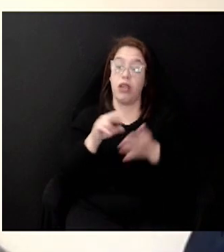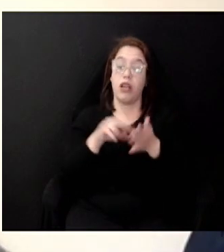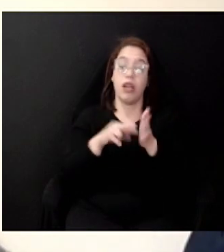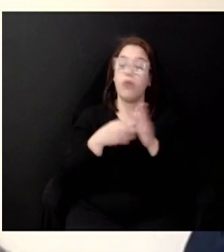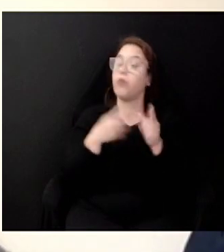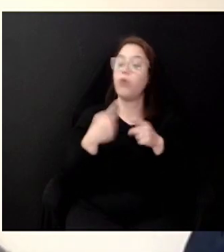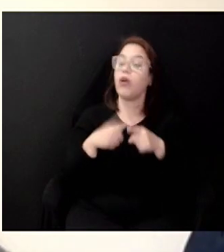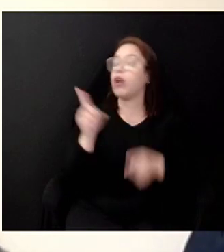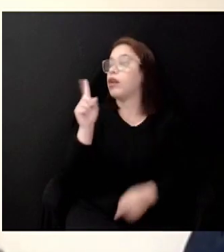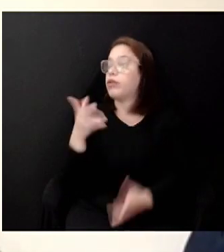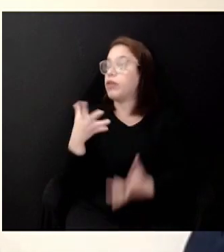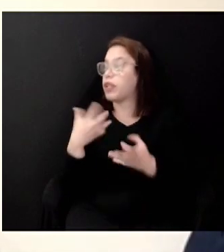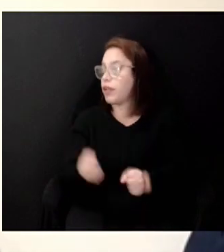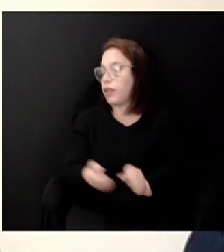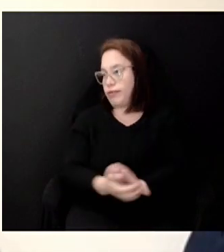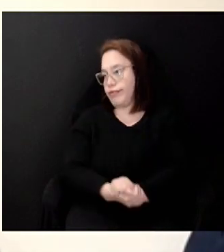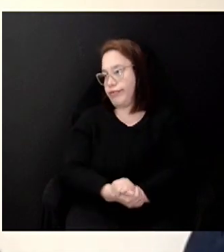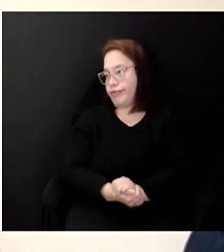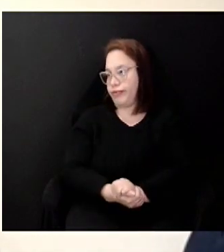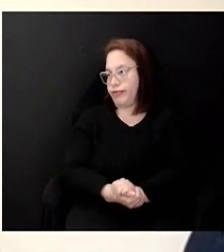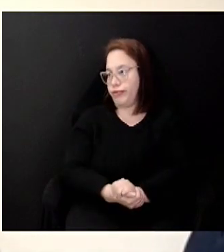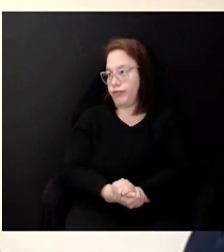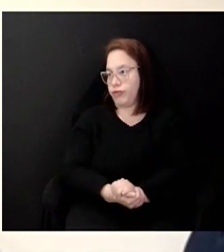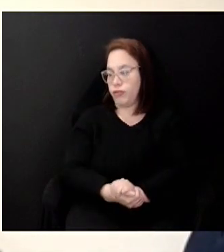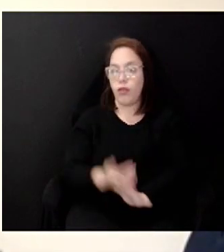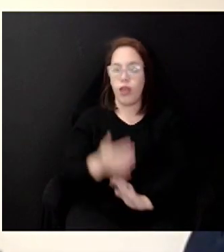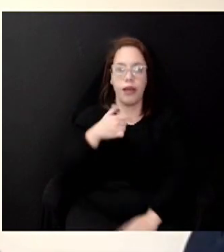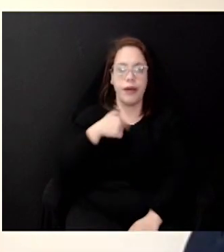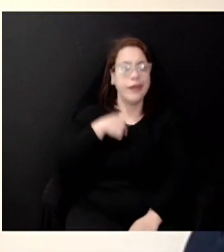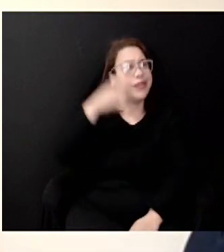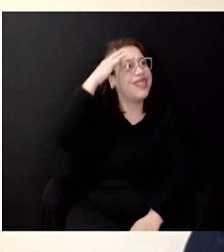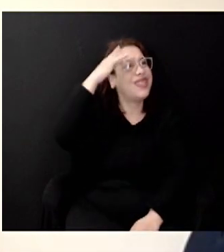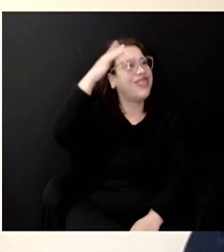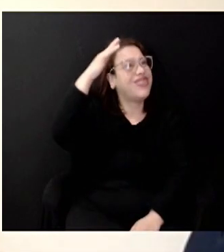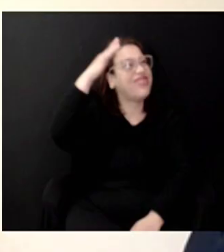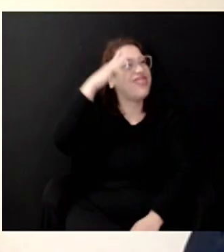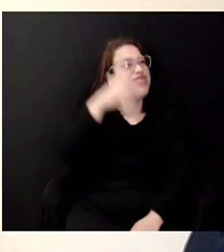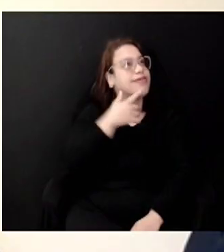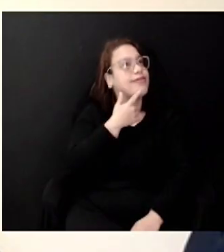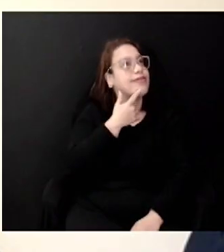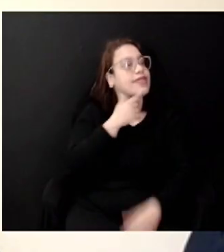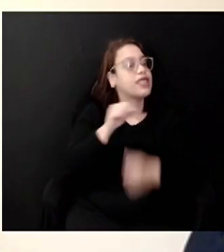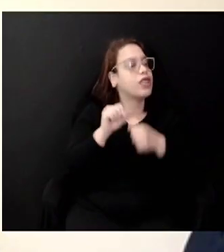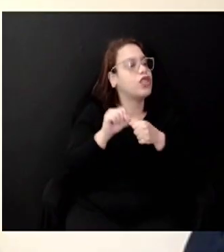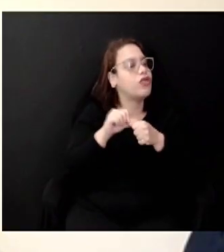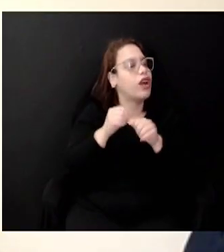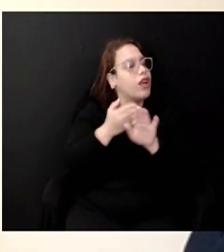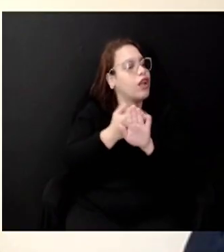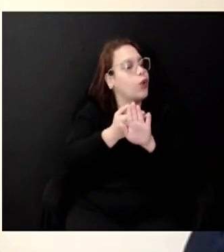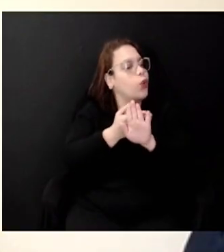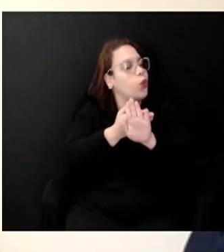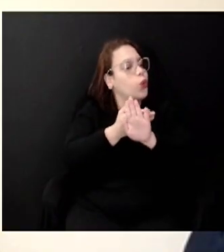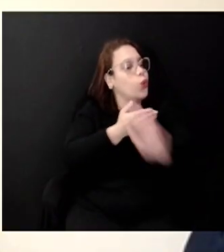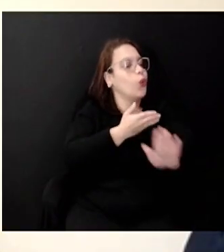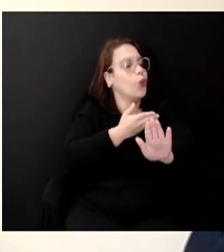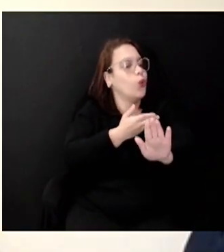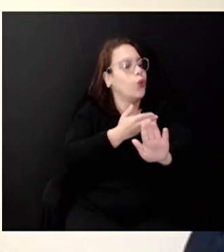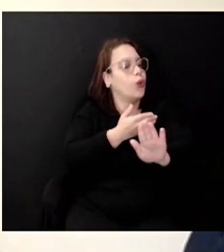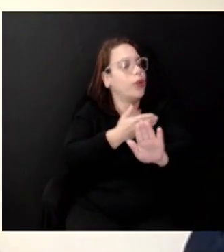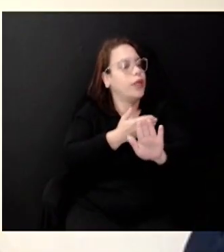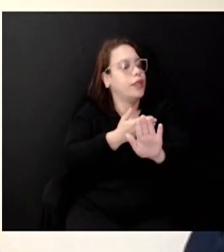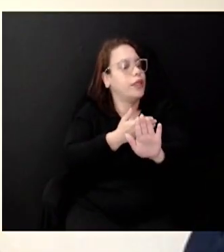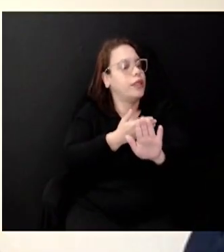verdade? E eu imagino que quando a gente faz esse detox, o que acontece? Quando a gente está com acesso